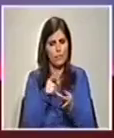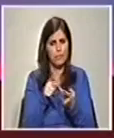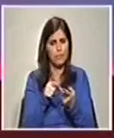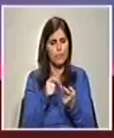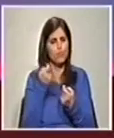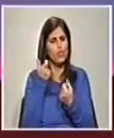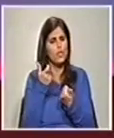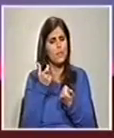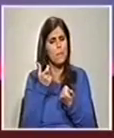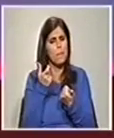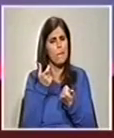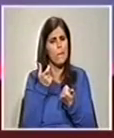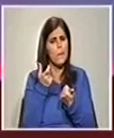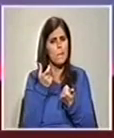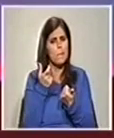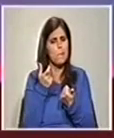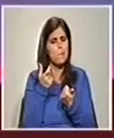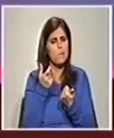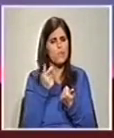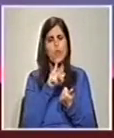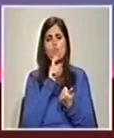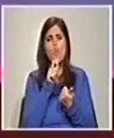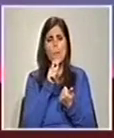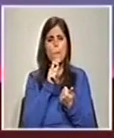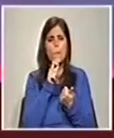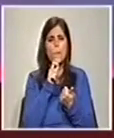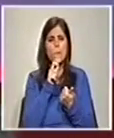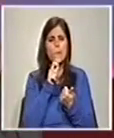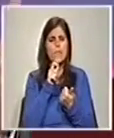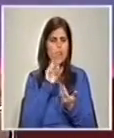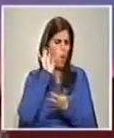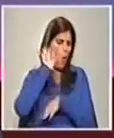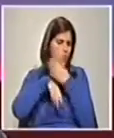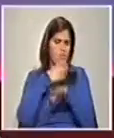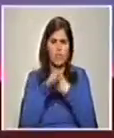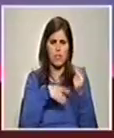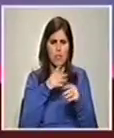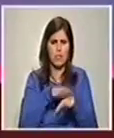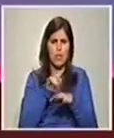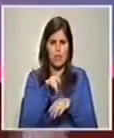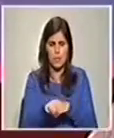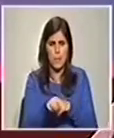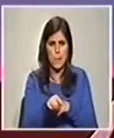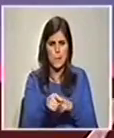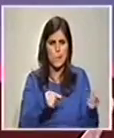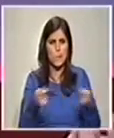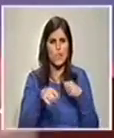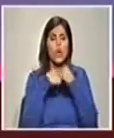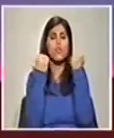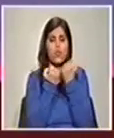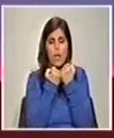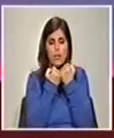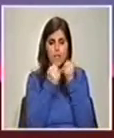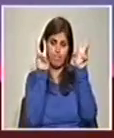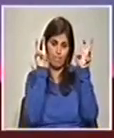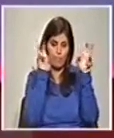até de nomenclatura, ainda há muita gente confusa sobre isto, que são os negócios sociais.